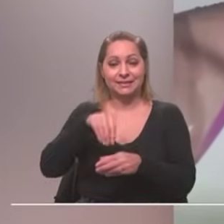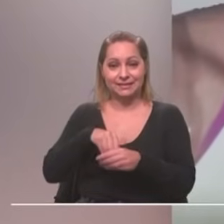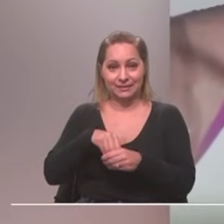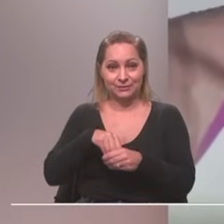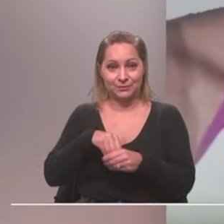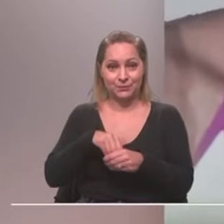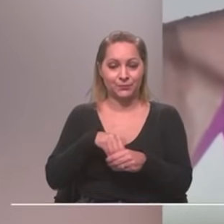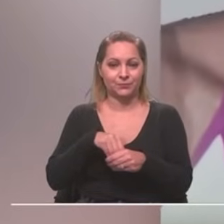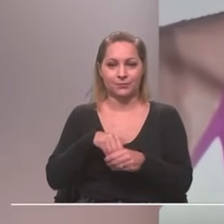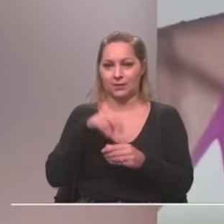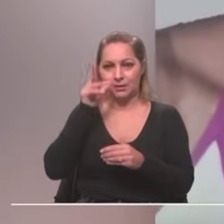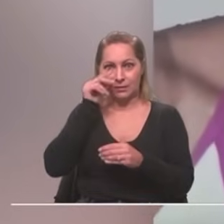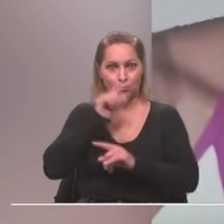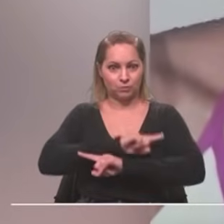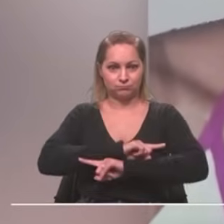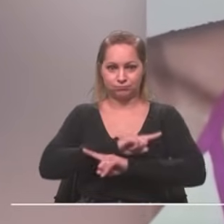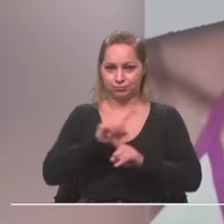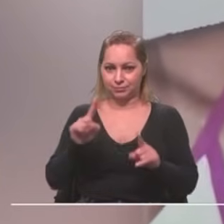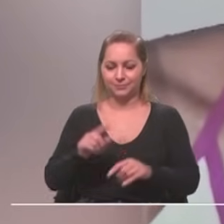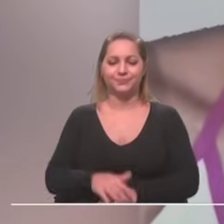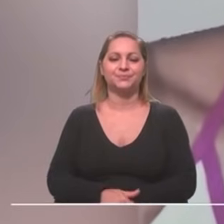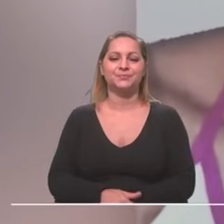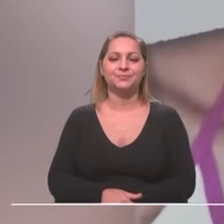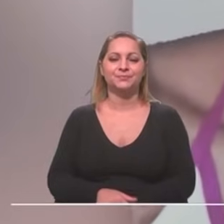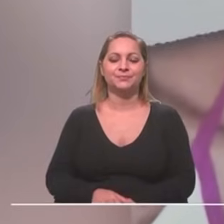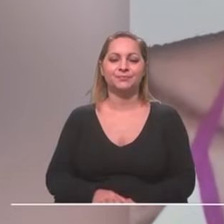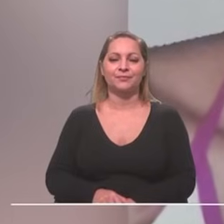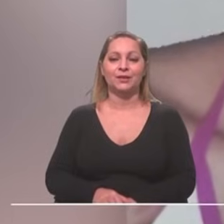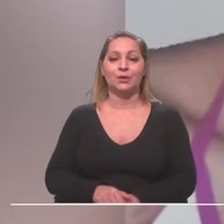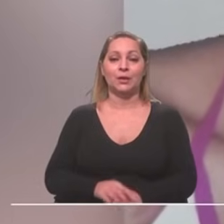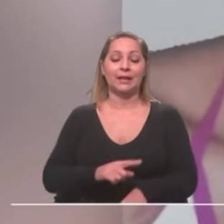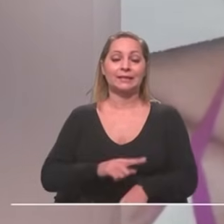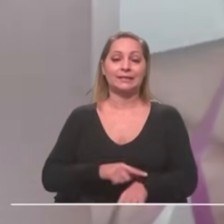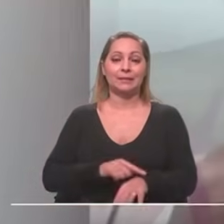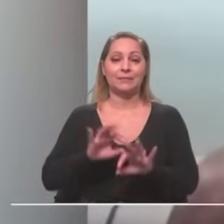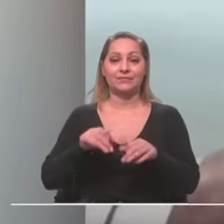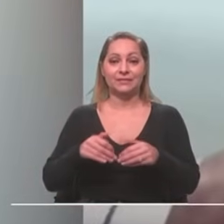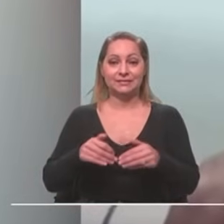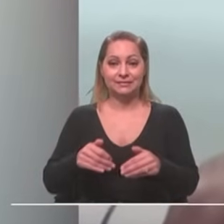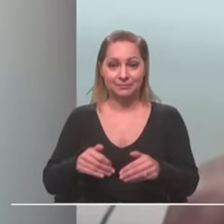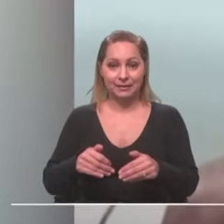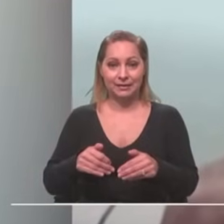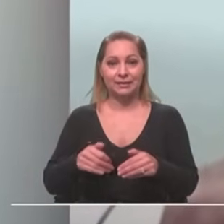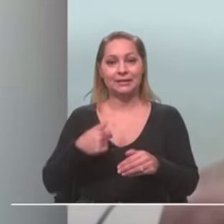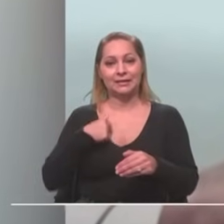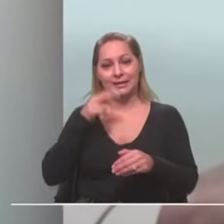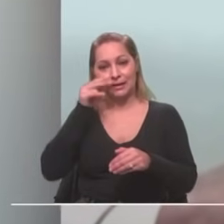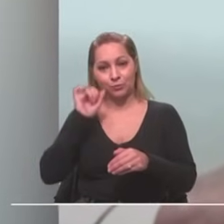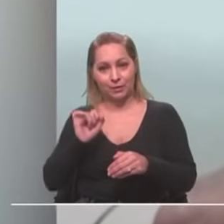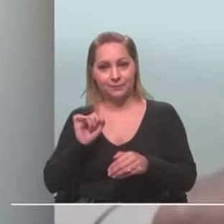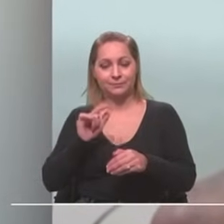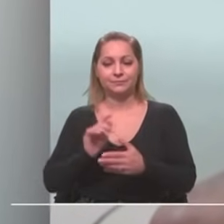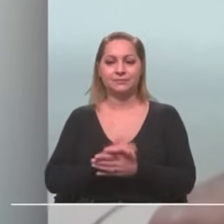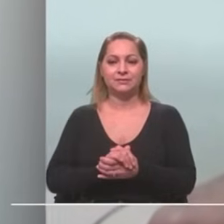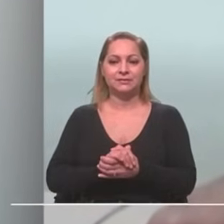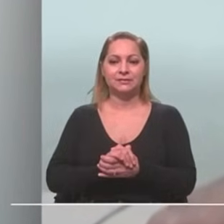Academia o namoro não está permitido. Então aproveitávamos os tempos do fim de semana, assim, pronto, para namorar. Portanto, era fora... Mas